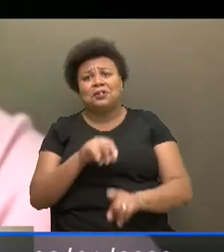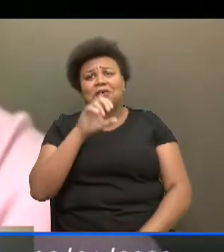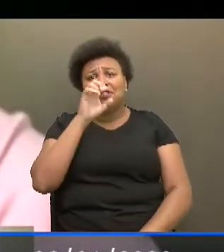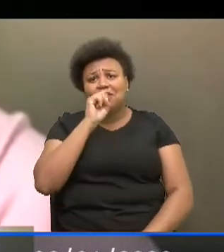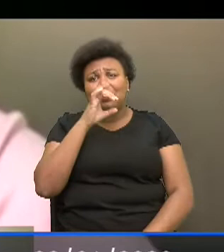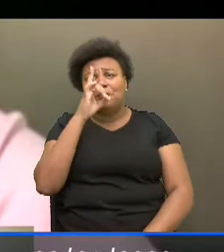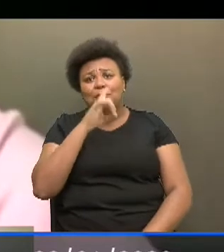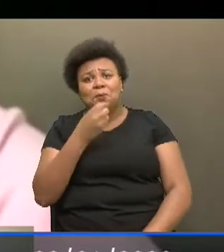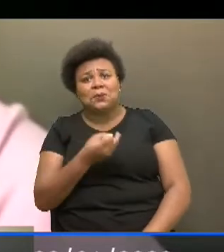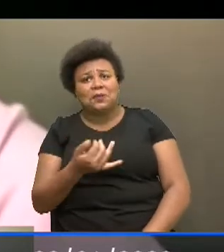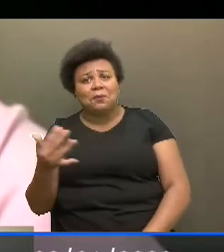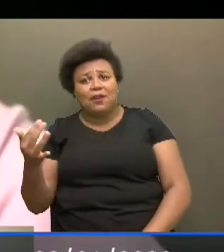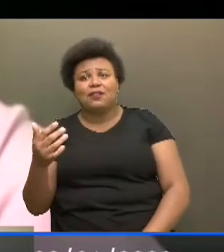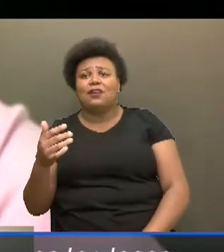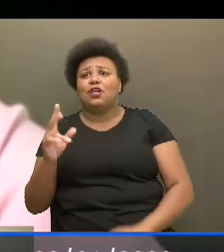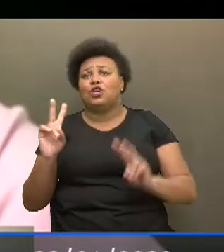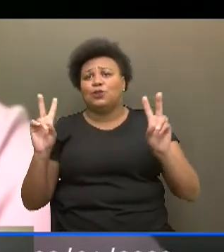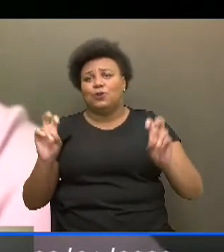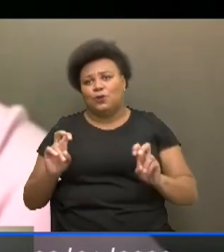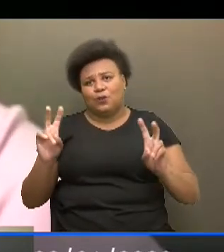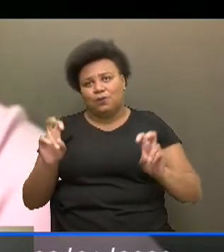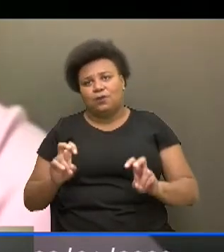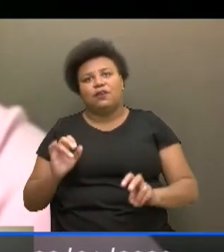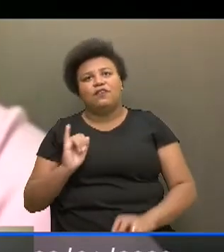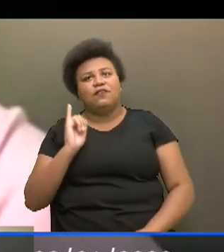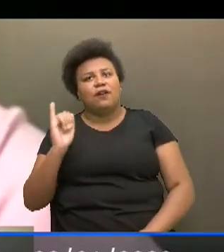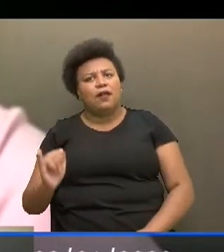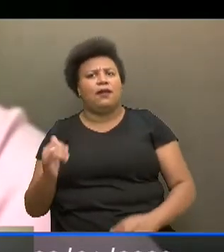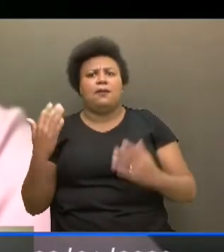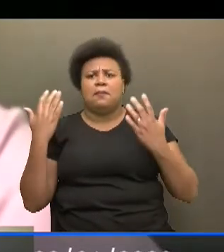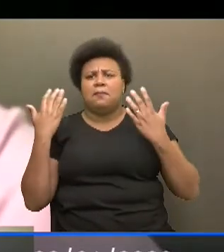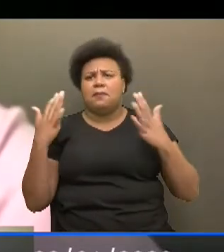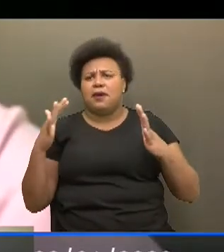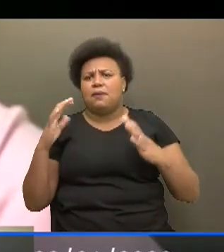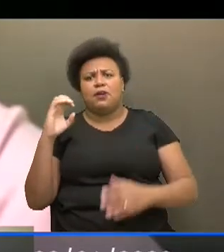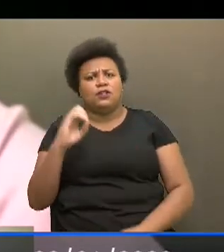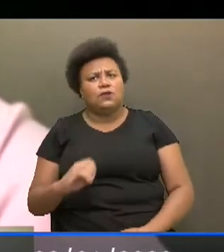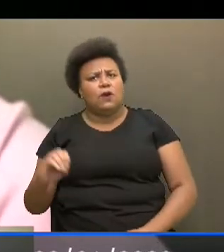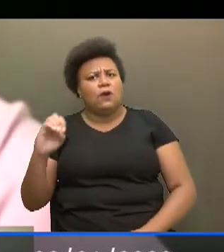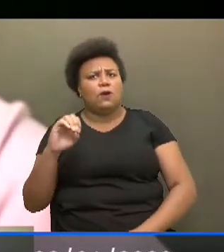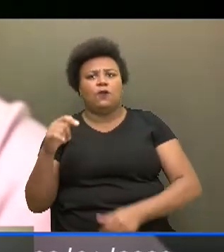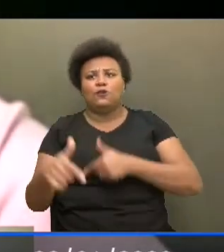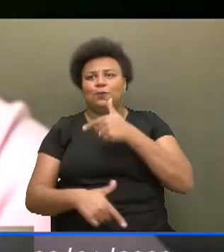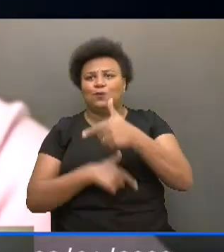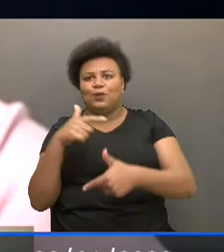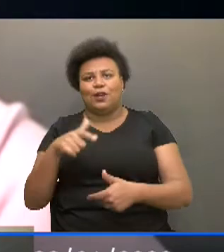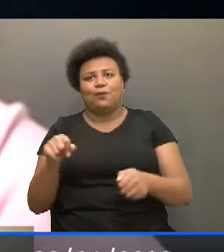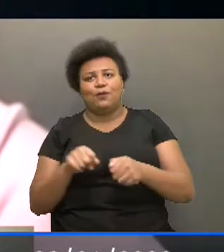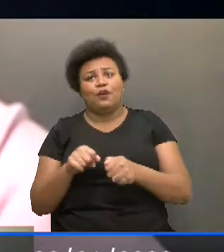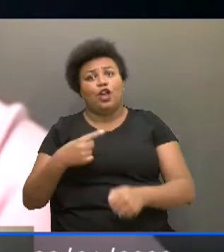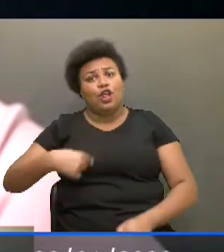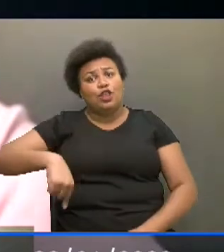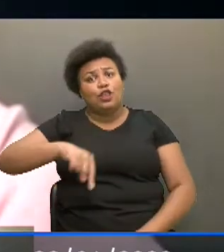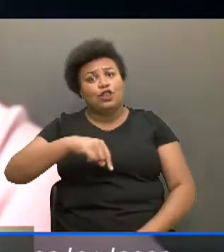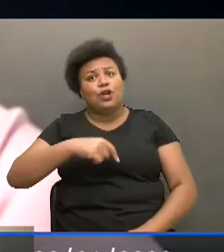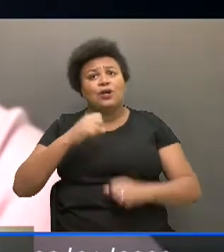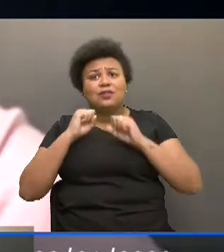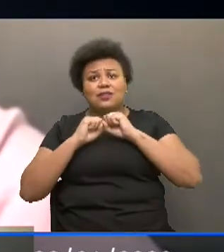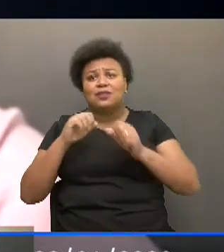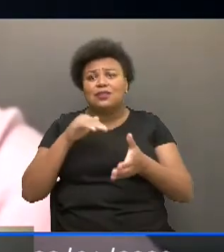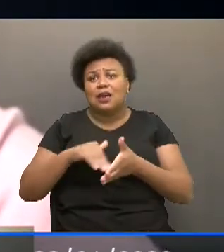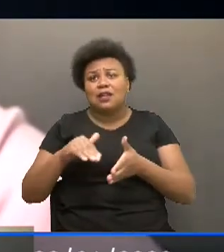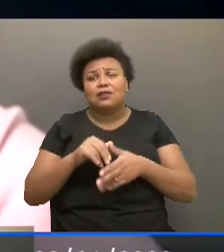sobre esse assunto. É claro, e parabenizar pelo excelente trabalho que está fazendo. Nós, como Secretaria da Agricultura,